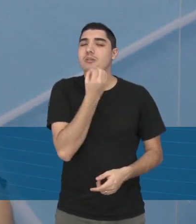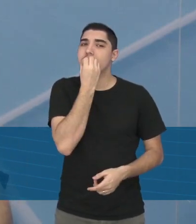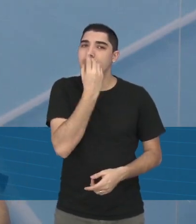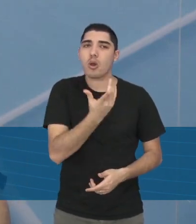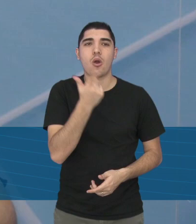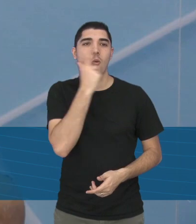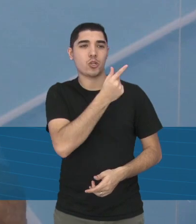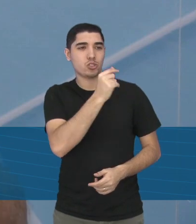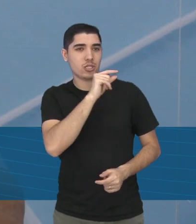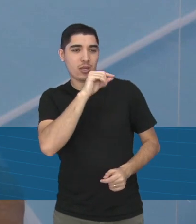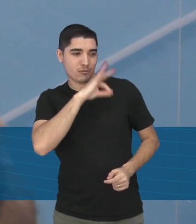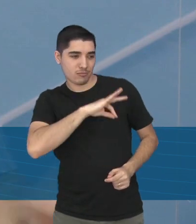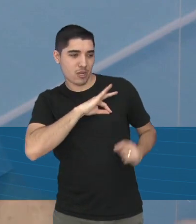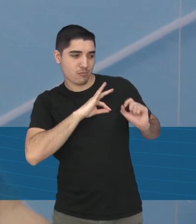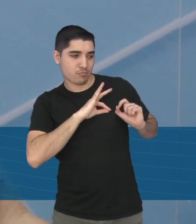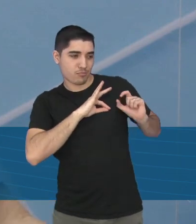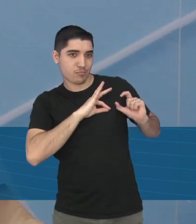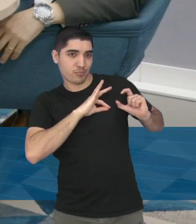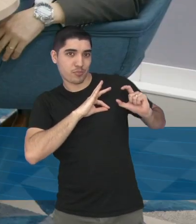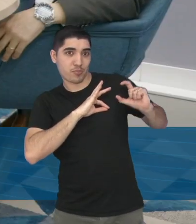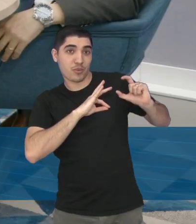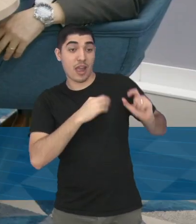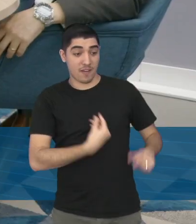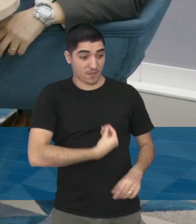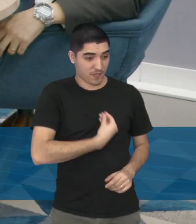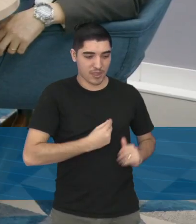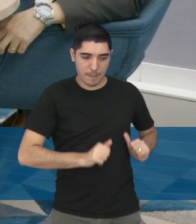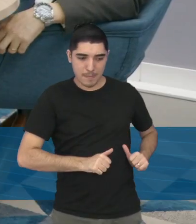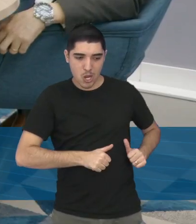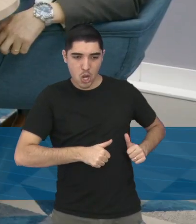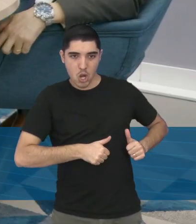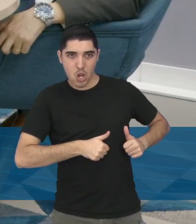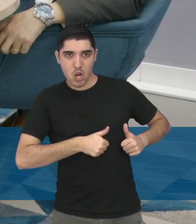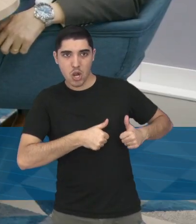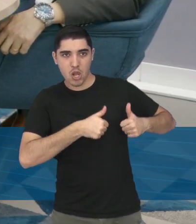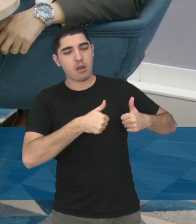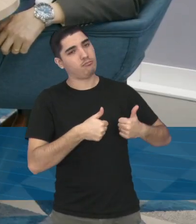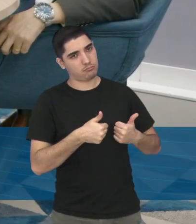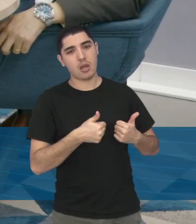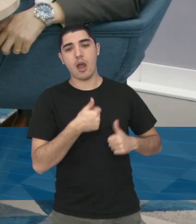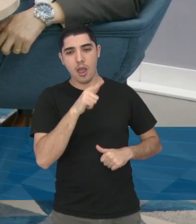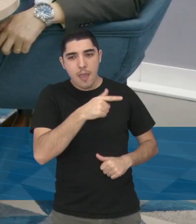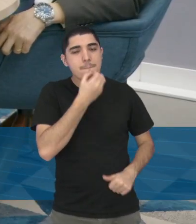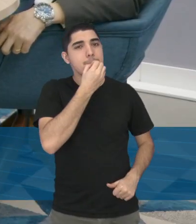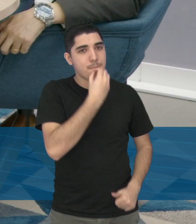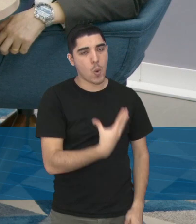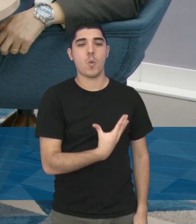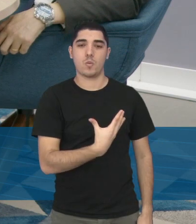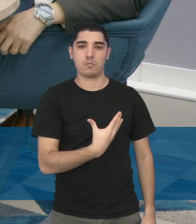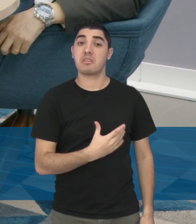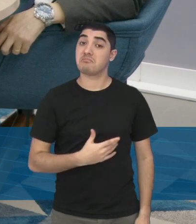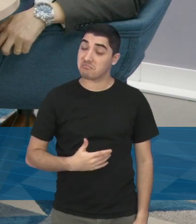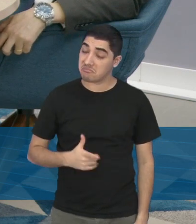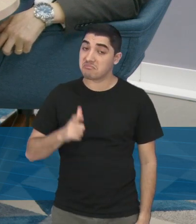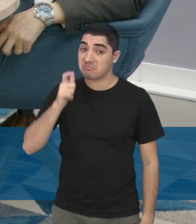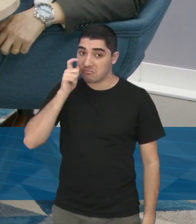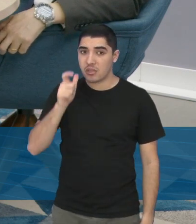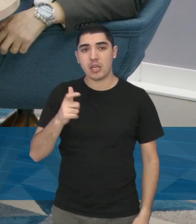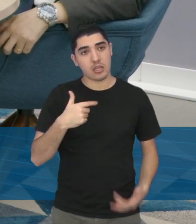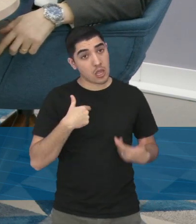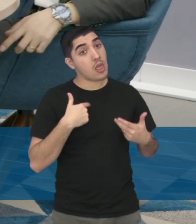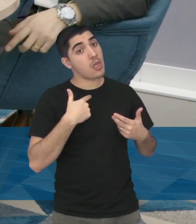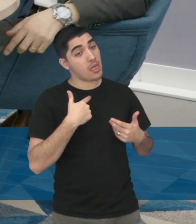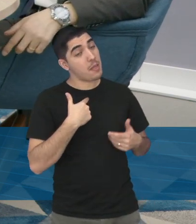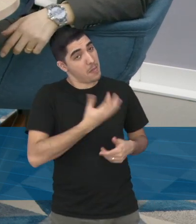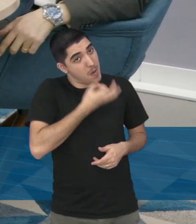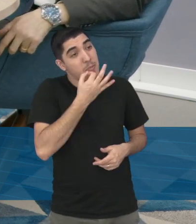que vai completando, que você vai melhorando o seu padrão de vida, melhorando as suas coisas, né? Bem, isso é muito bom. Viu? Bem interessante. Eu acho